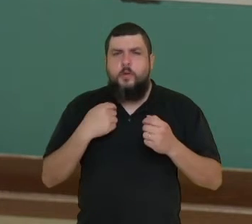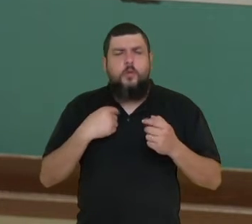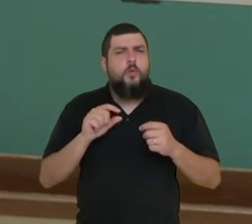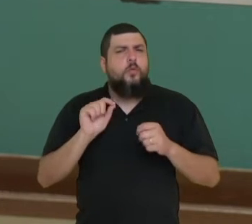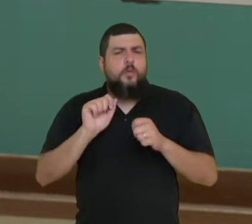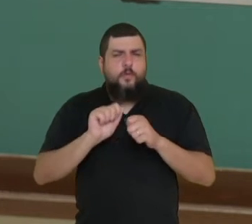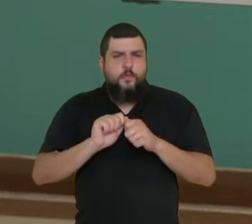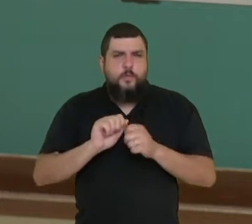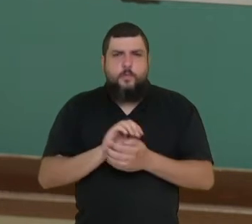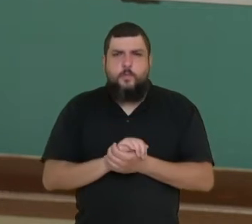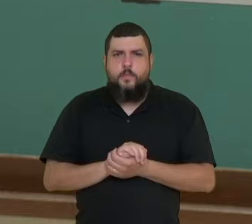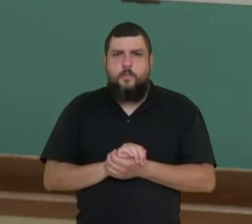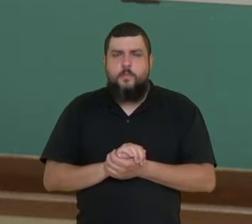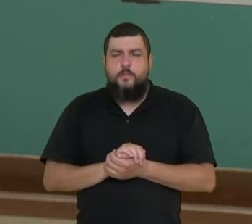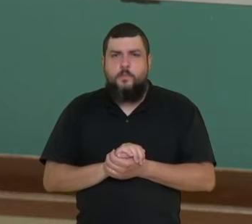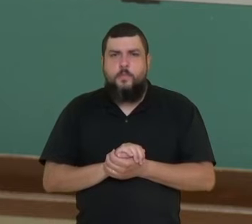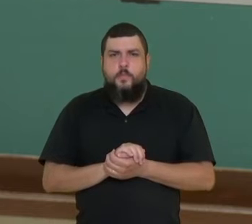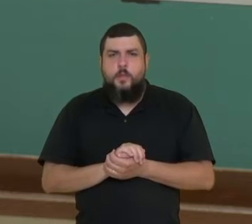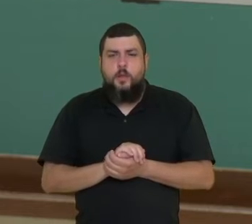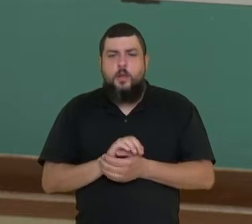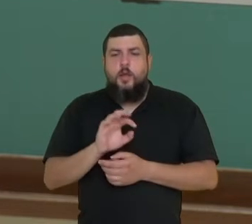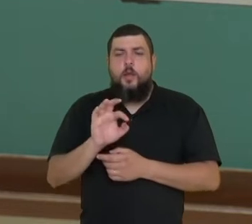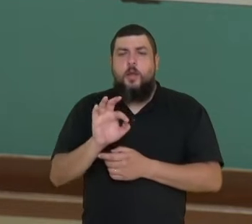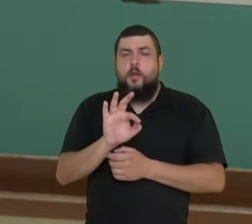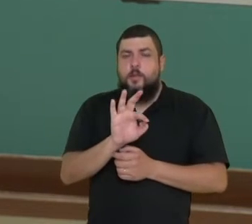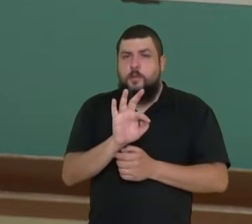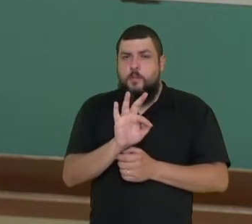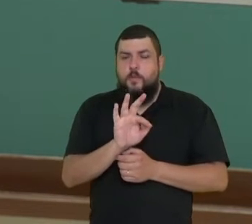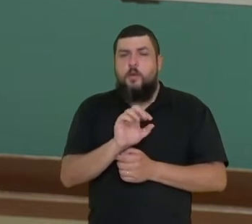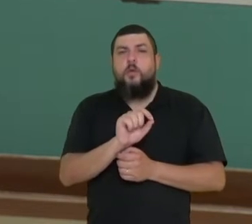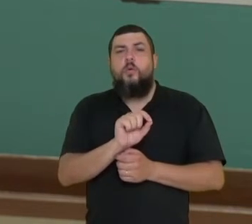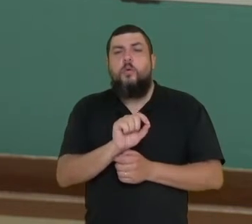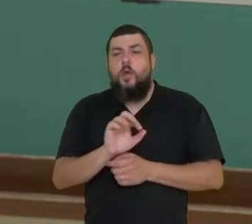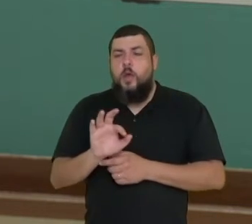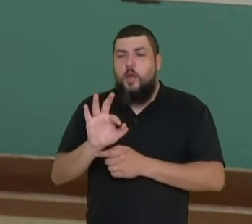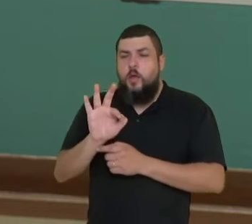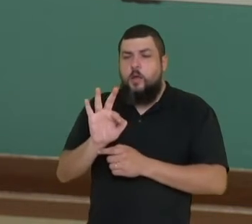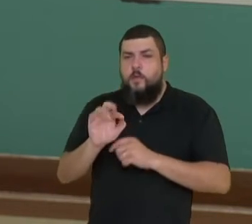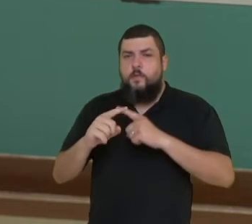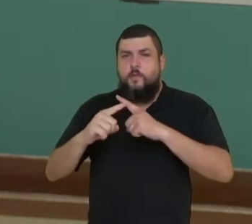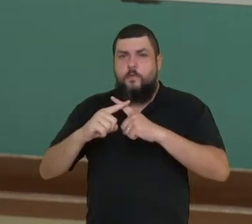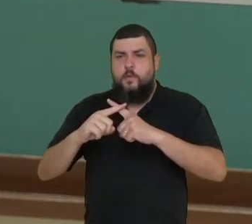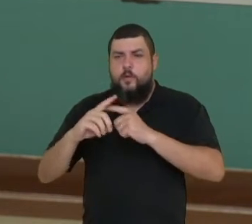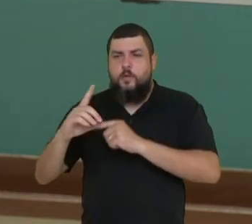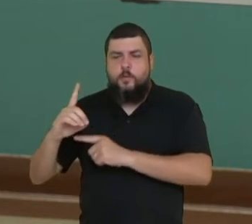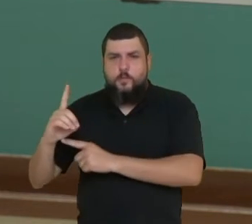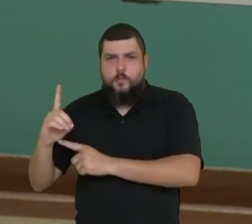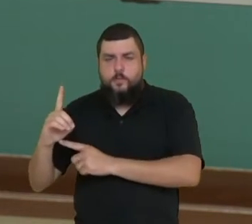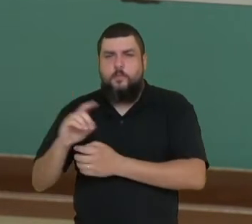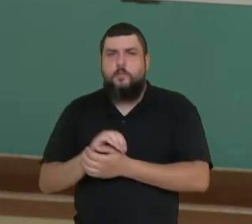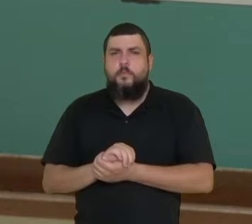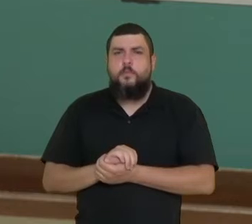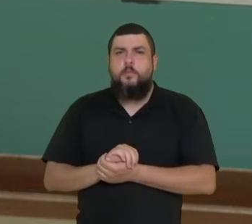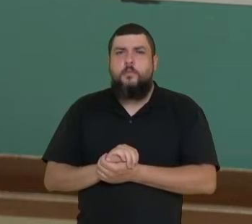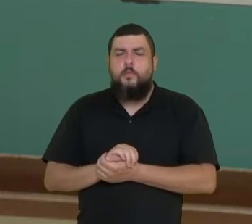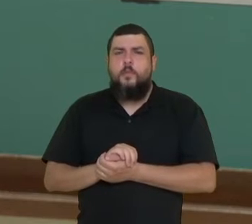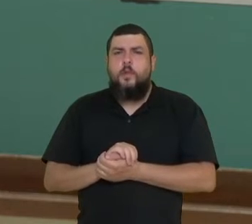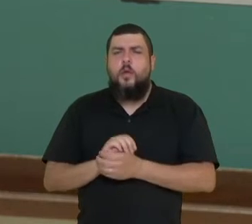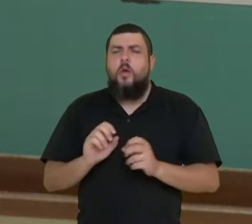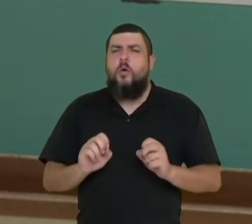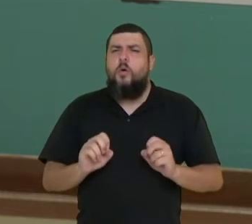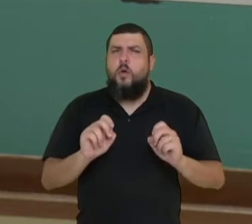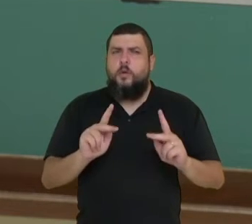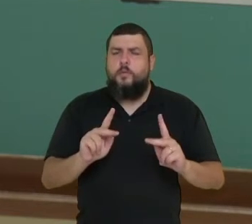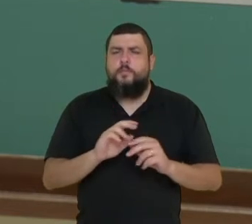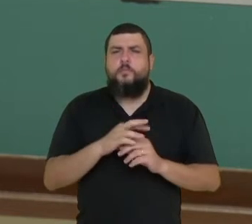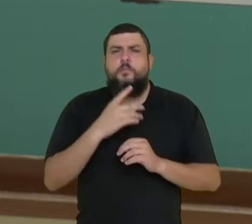Eu estou falando que trabalho, o tal, é igual F vezes D, ou seja, força vezes deslocamento. E a gente vai lembrar